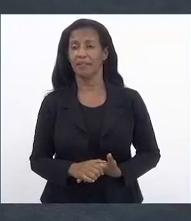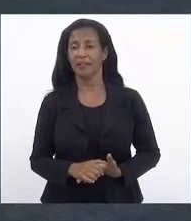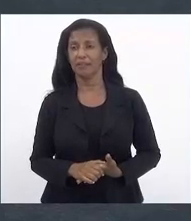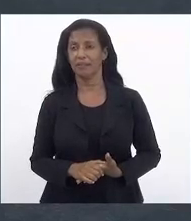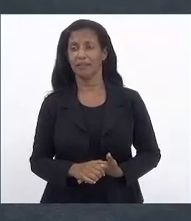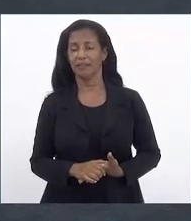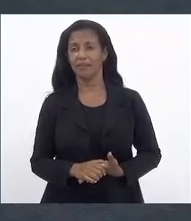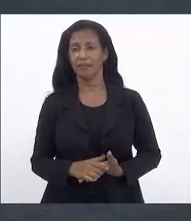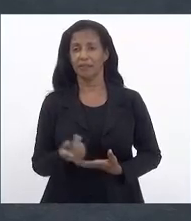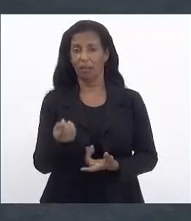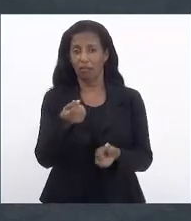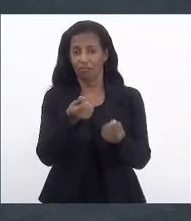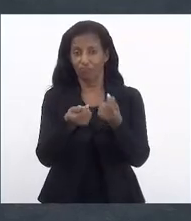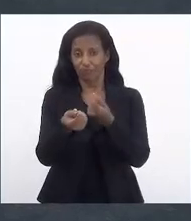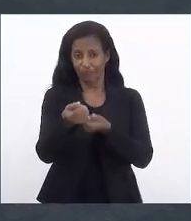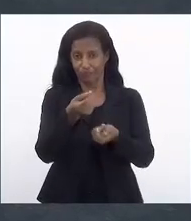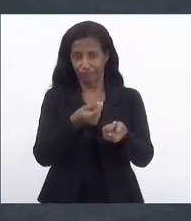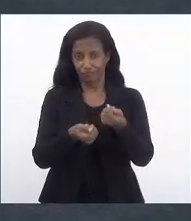gerar